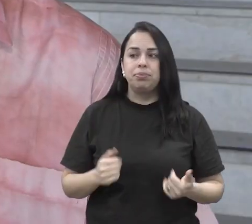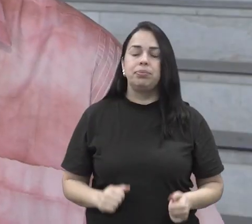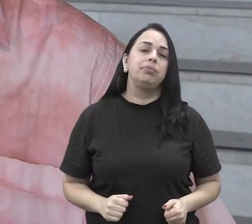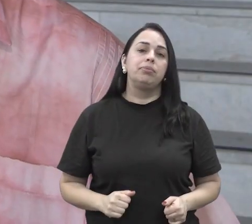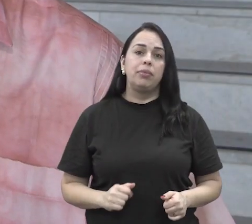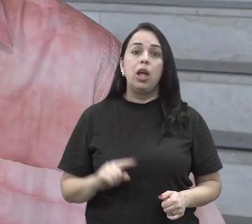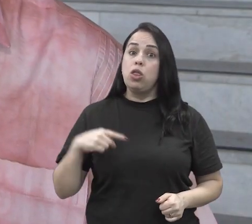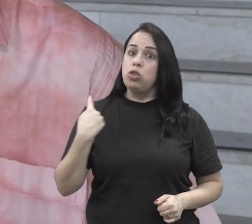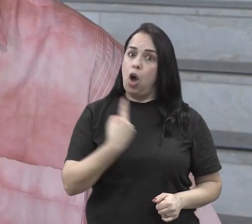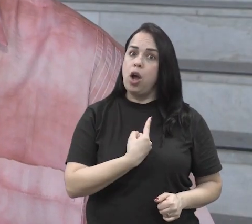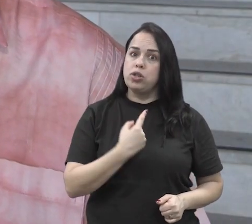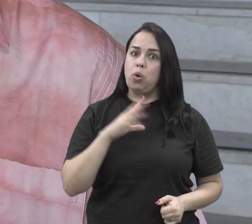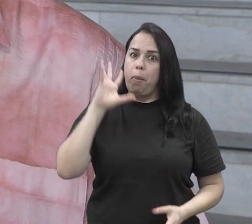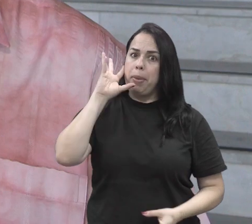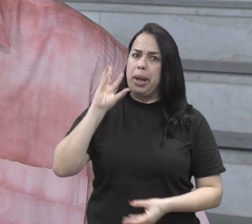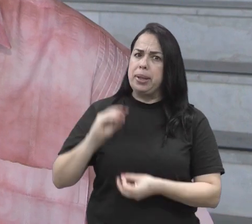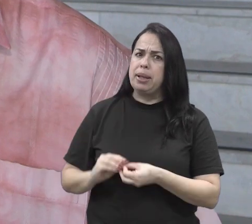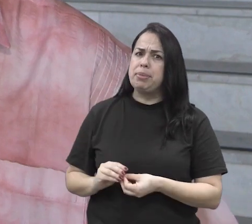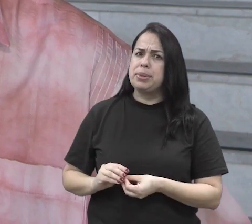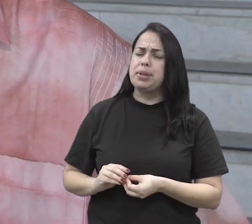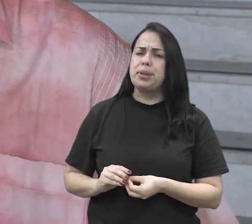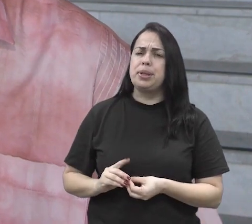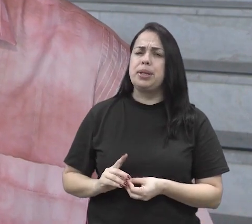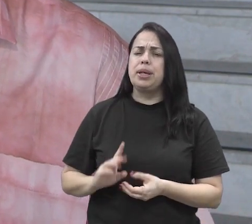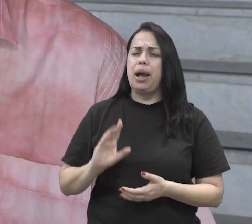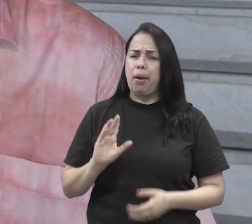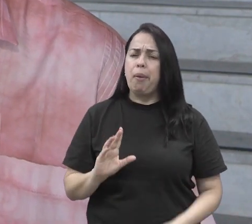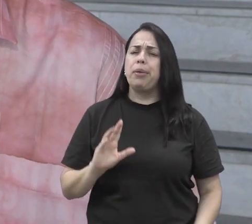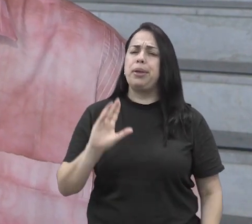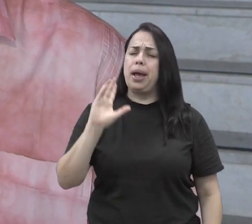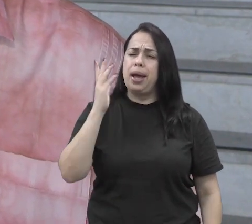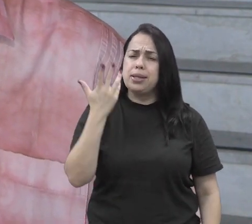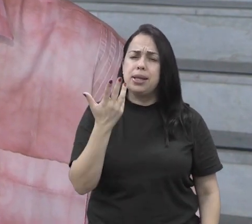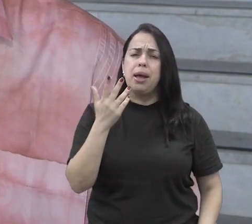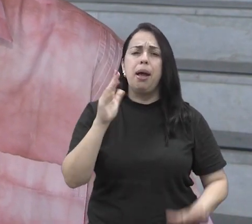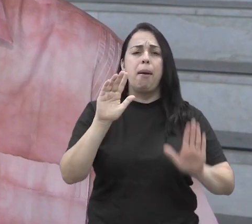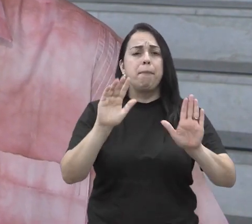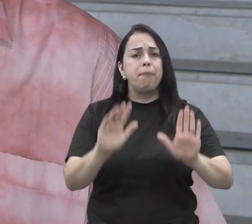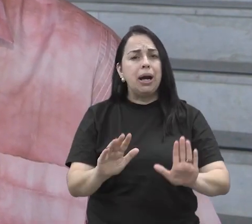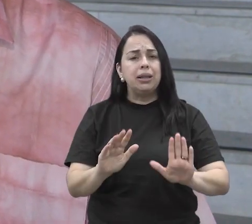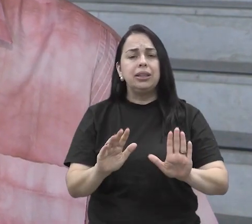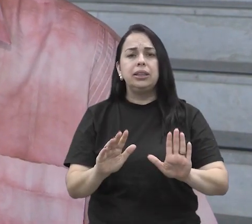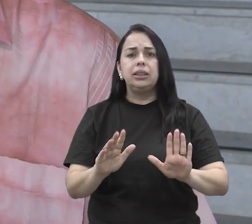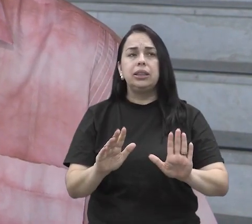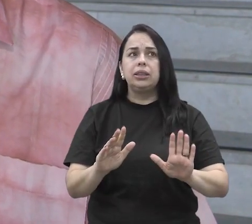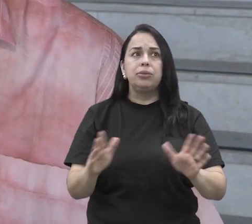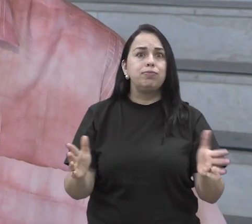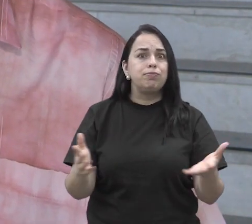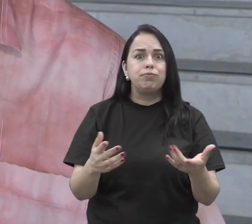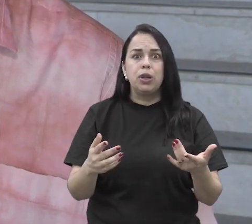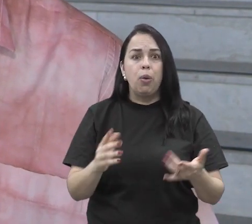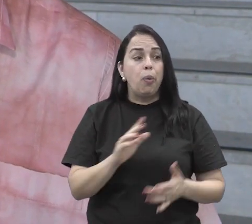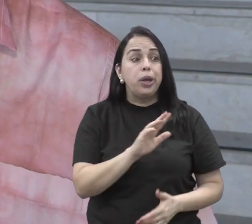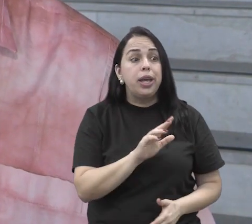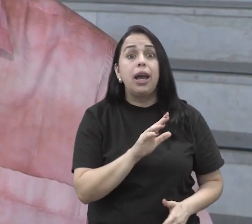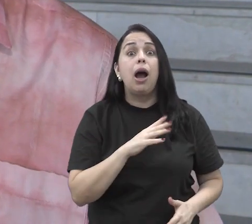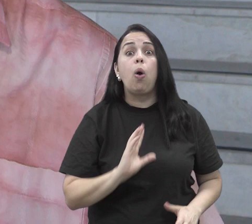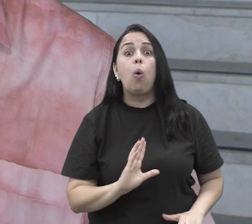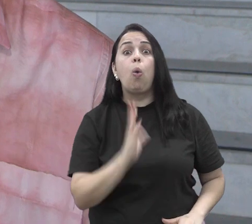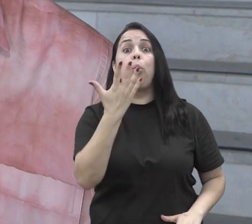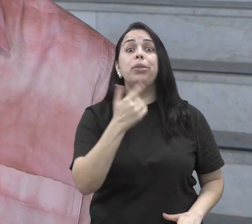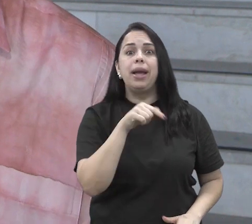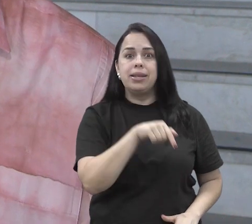A gente entende e sabe que essa realidade ela acontece, mas a gente não discute os impactos na